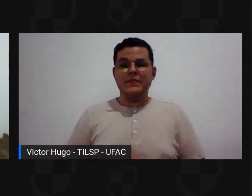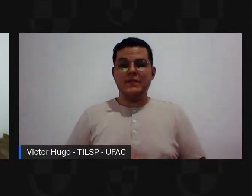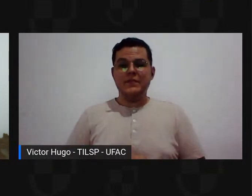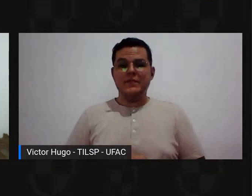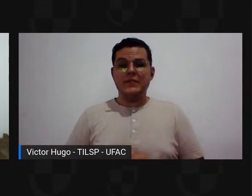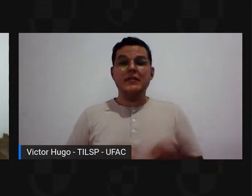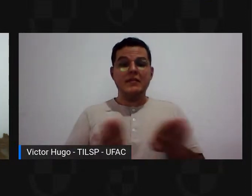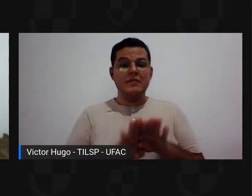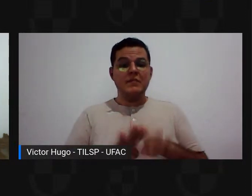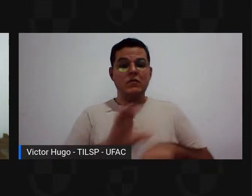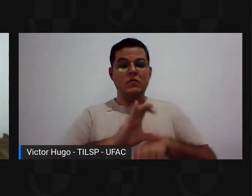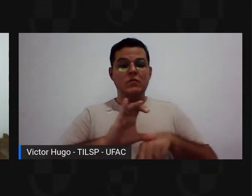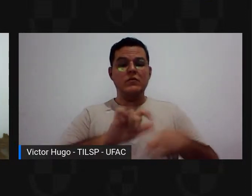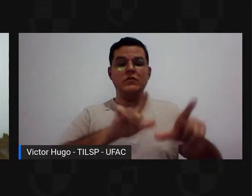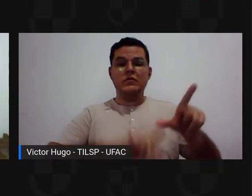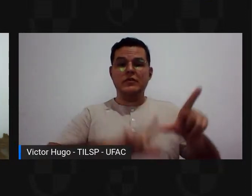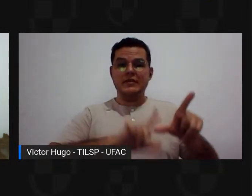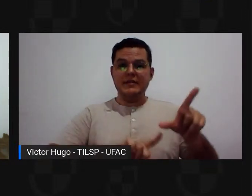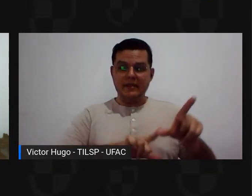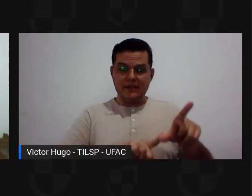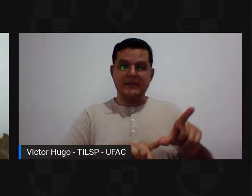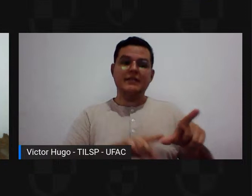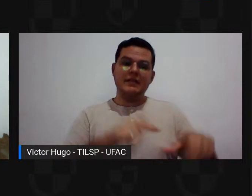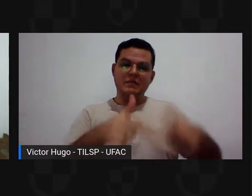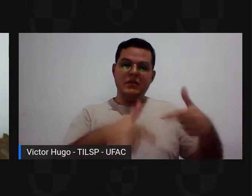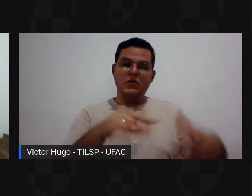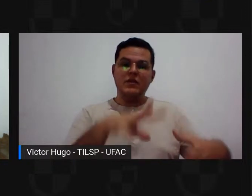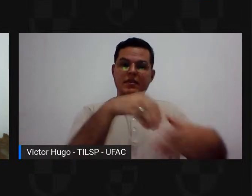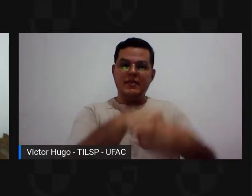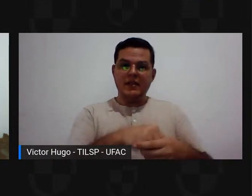criação do colégio de aplicação. Na verdade,